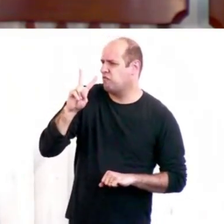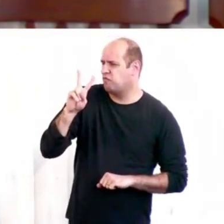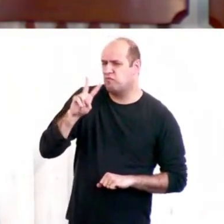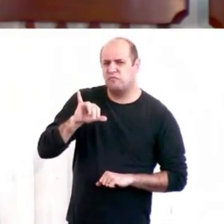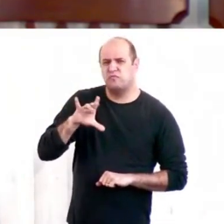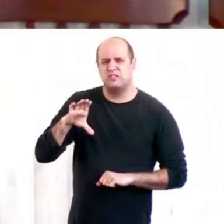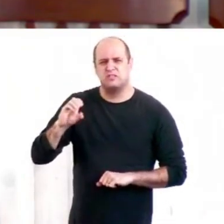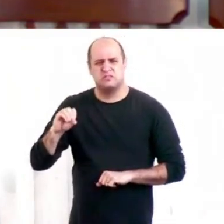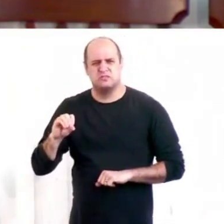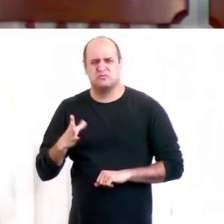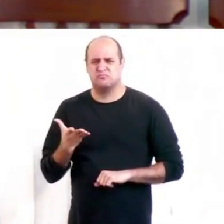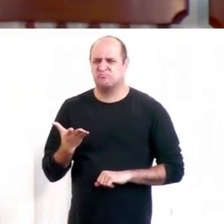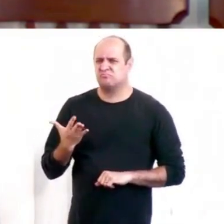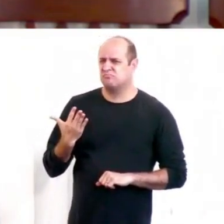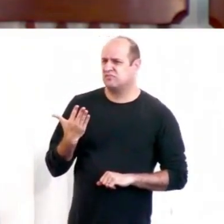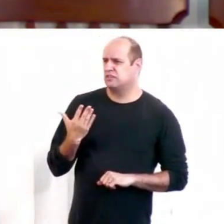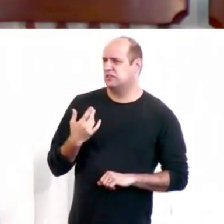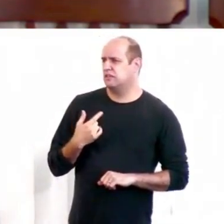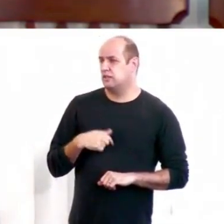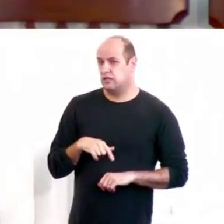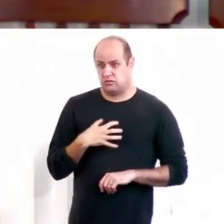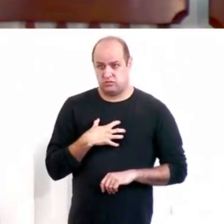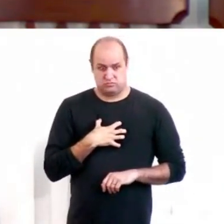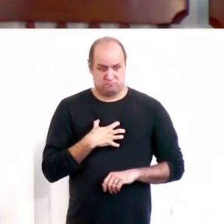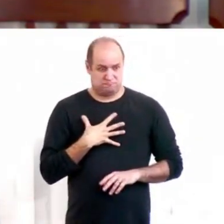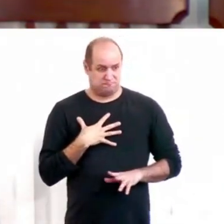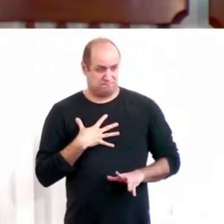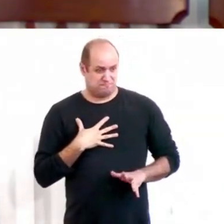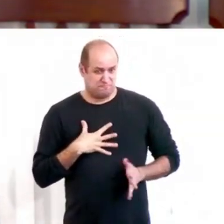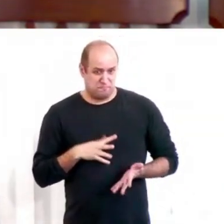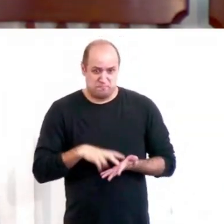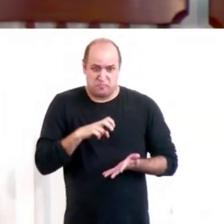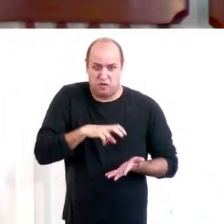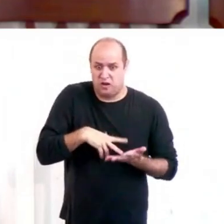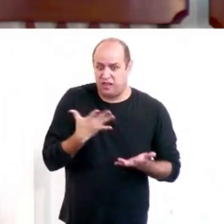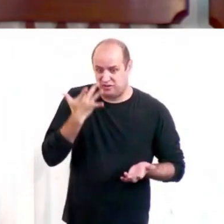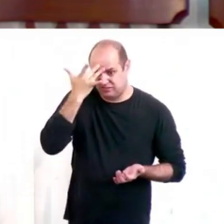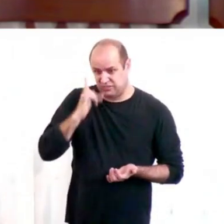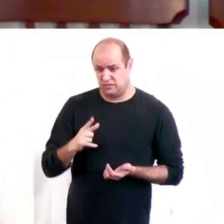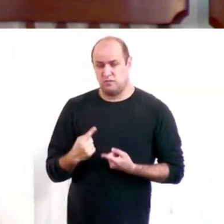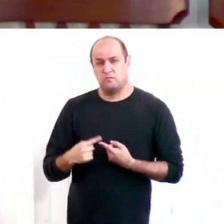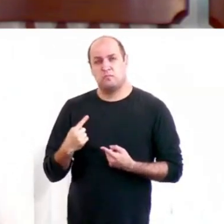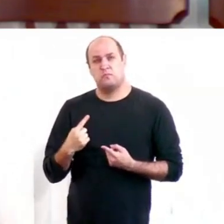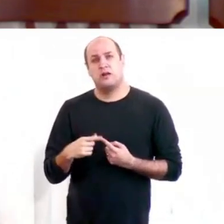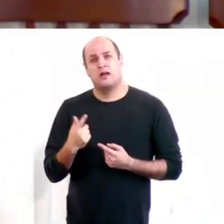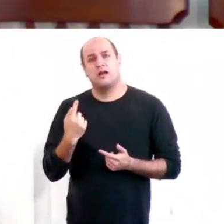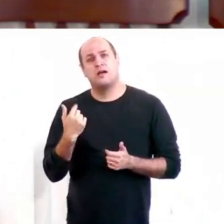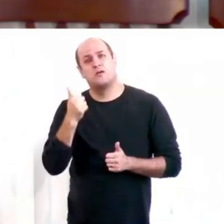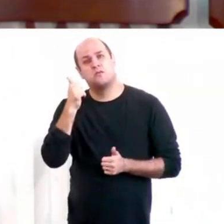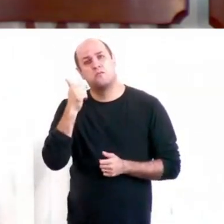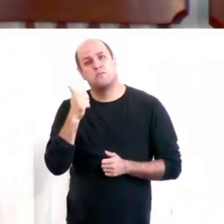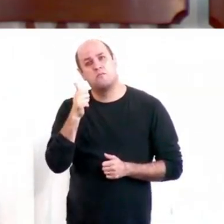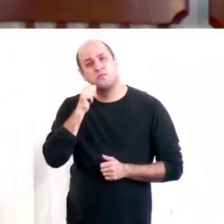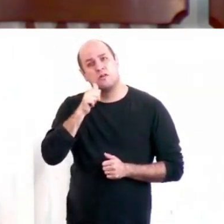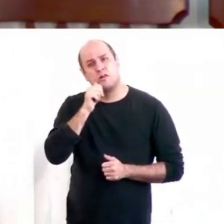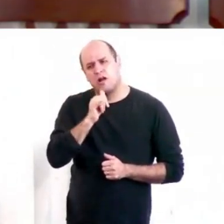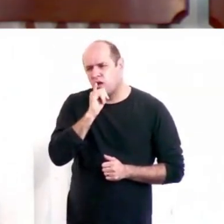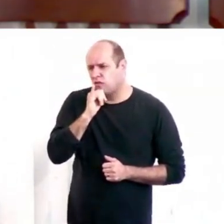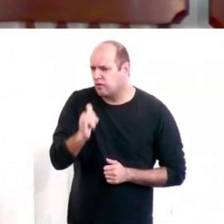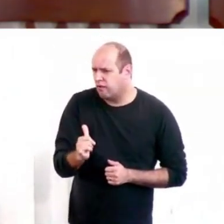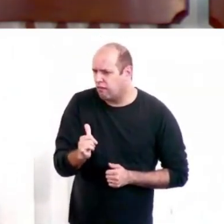dia, durante o estudo, para mim foi, eu quase pulei de alegria, eles não sabiam porquê. Essa mulher vira e fala: quer dizer que